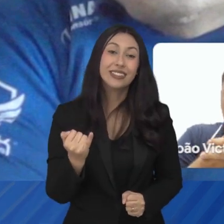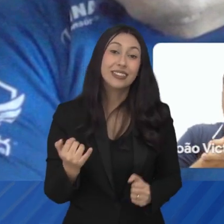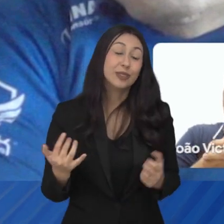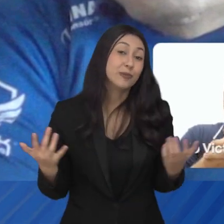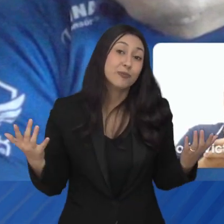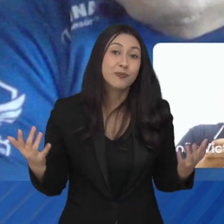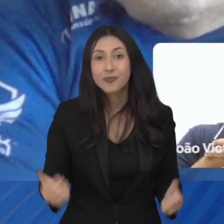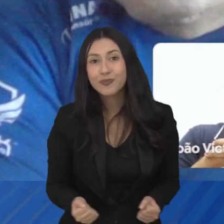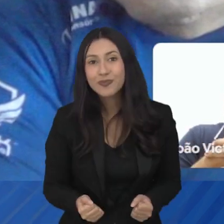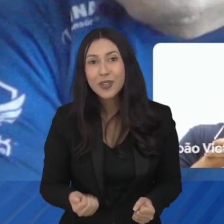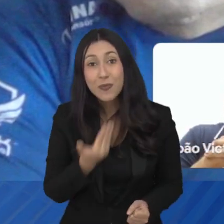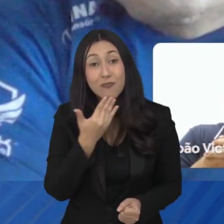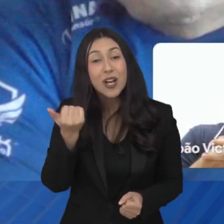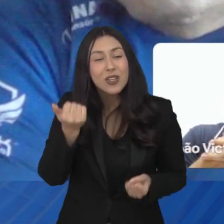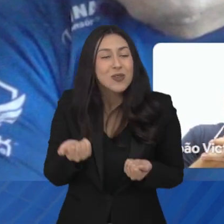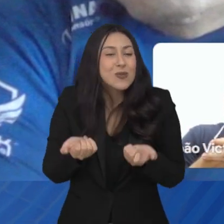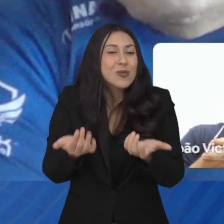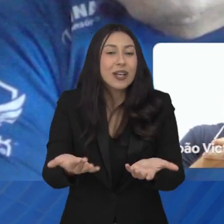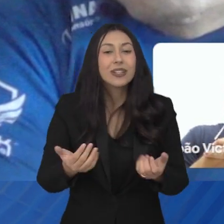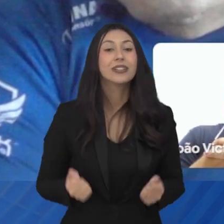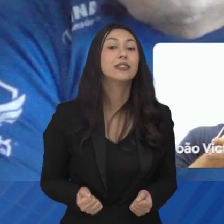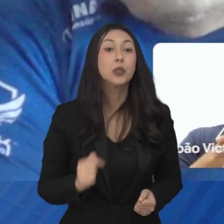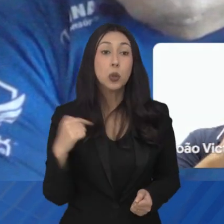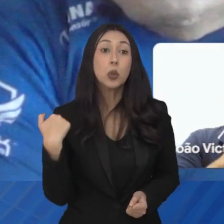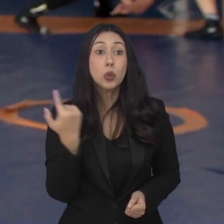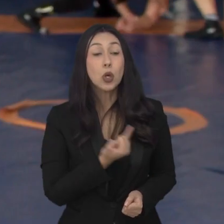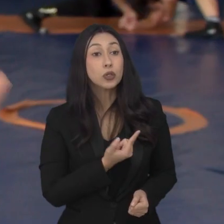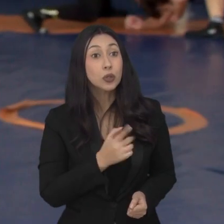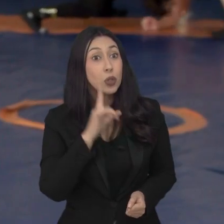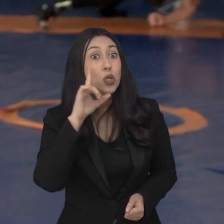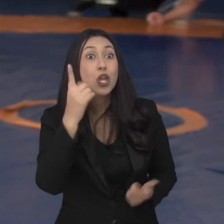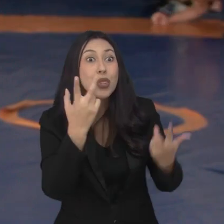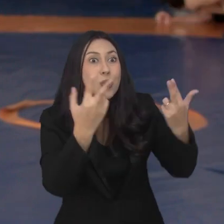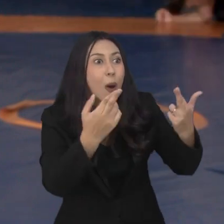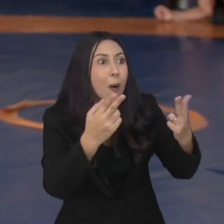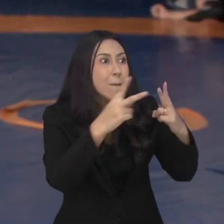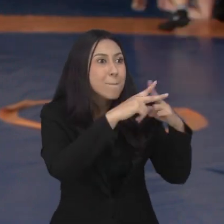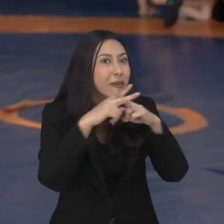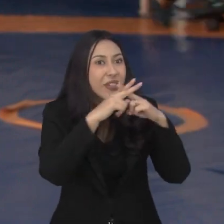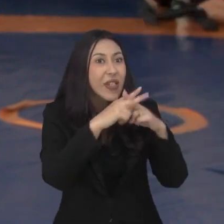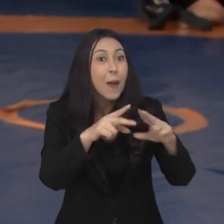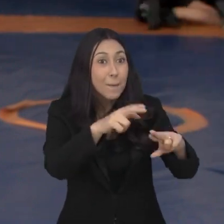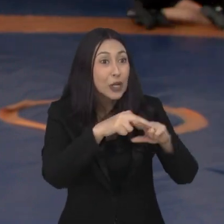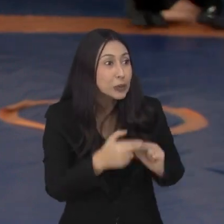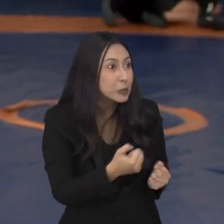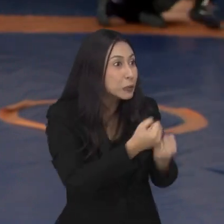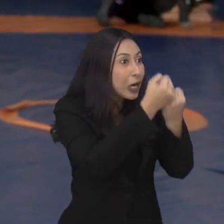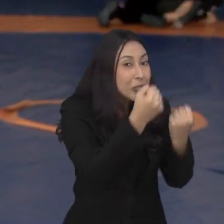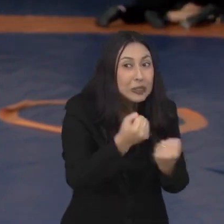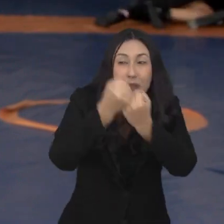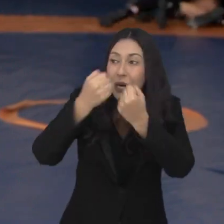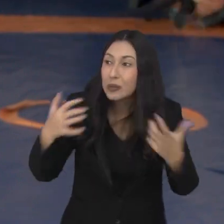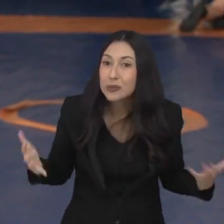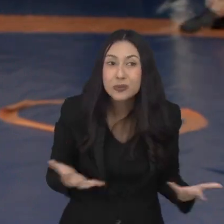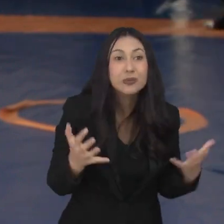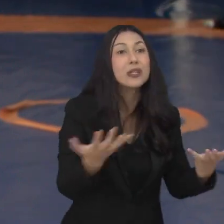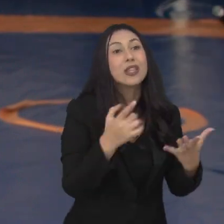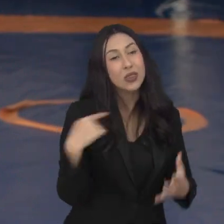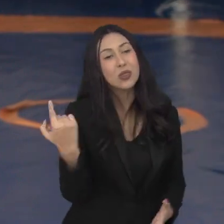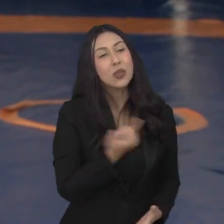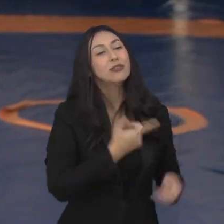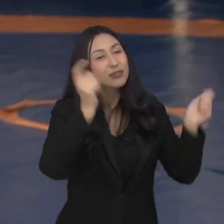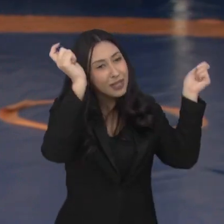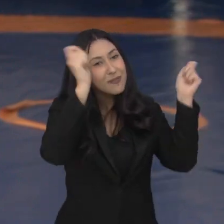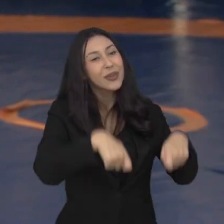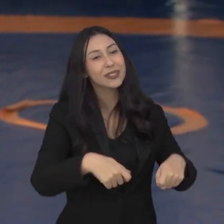se propôs a fazer aqui e entrega o melhor, deixa tudo ali. Nós lutamos no mesmo dia, então com certeza vai ser uma dando força para a outra e torcendo para a